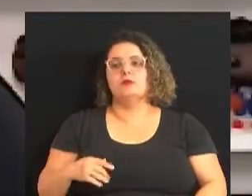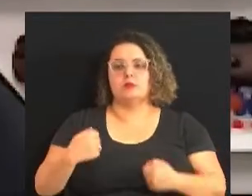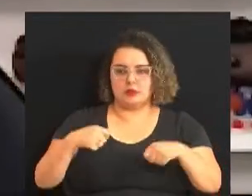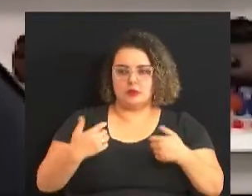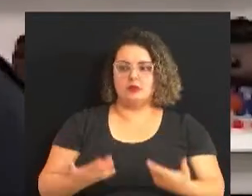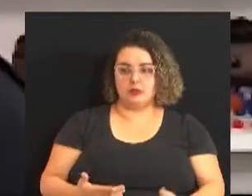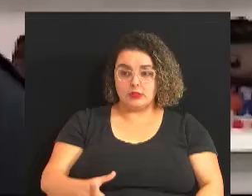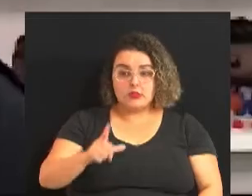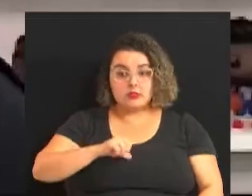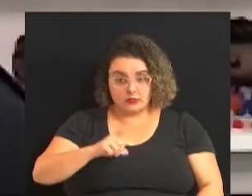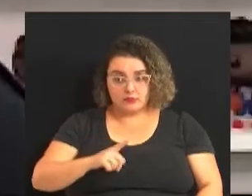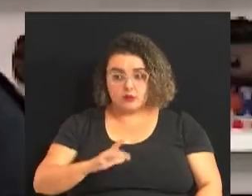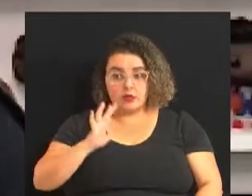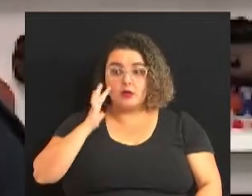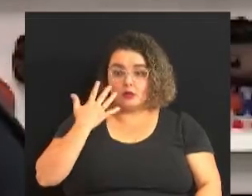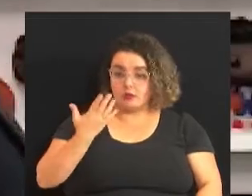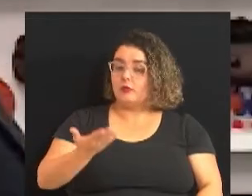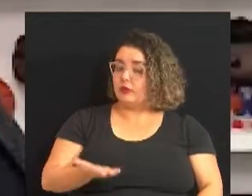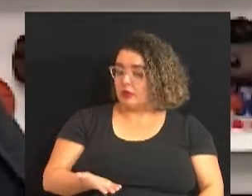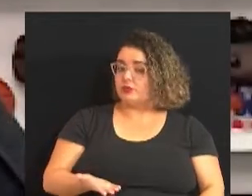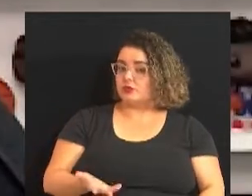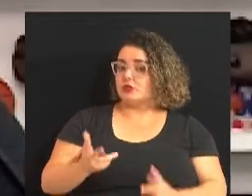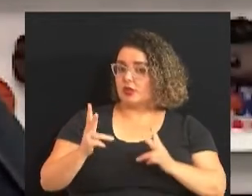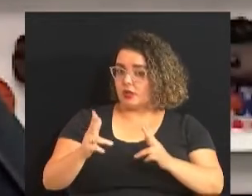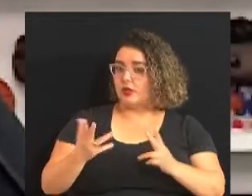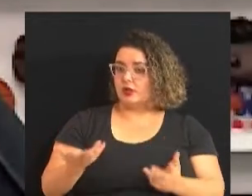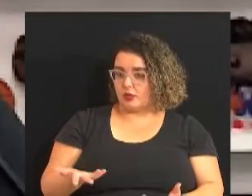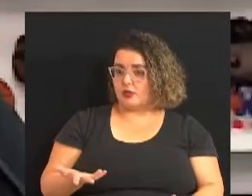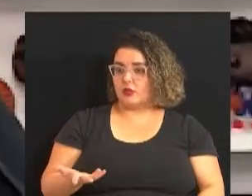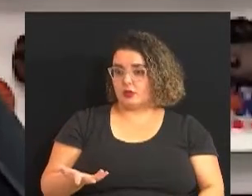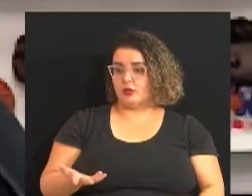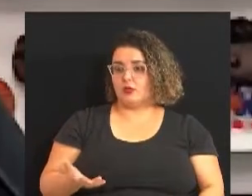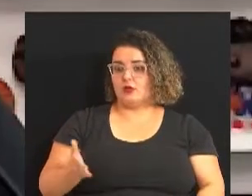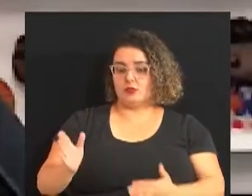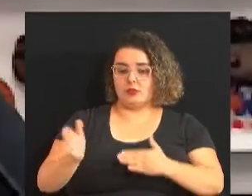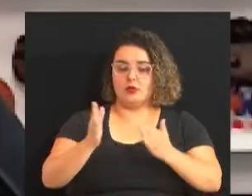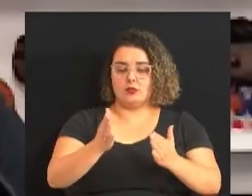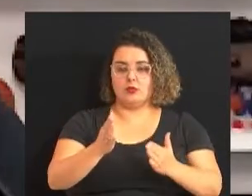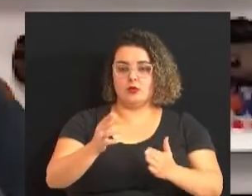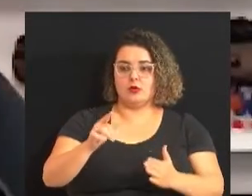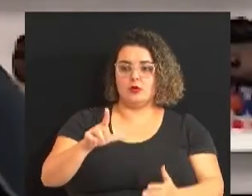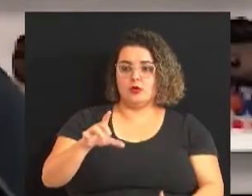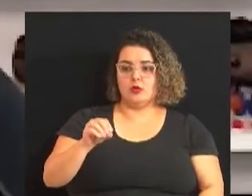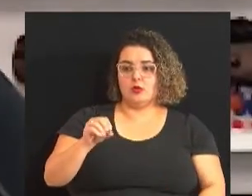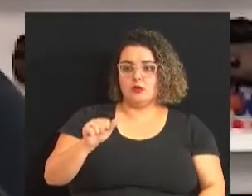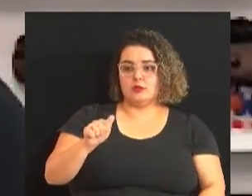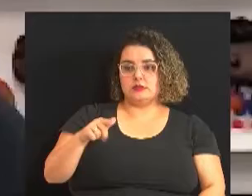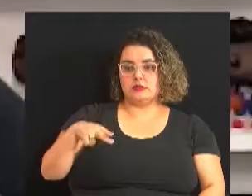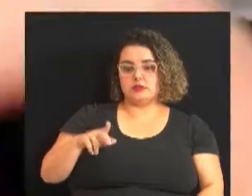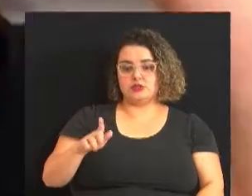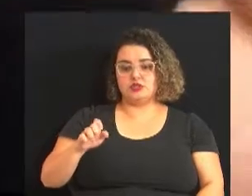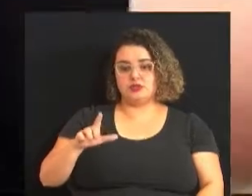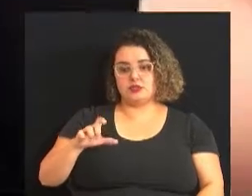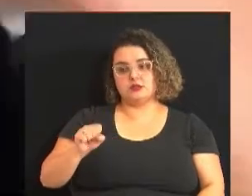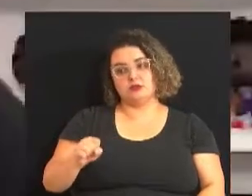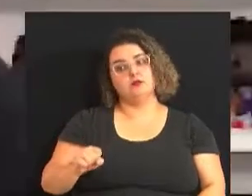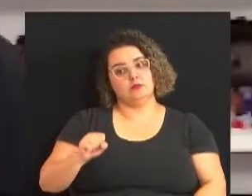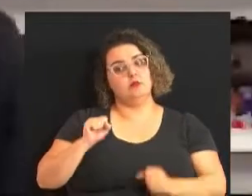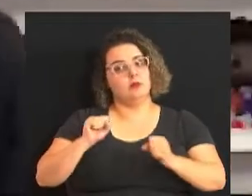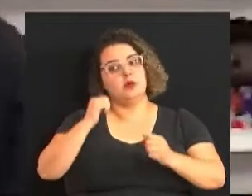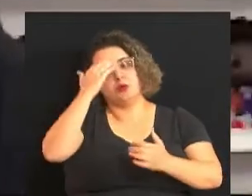teve, acho que isso vai ser o norte do Los Angeles Lakers para essa temporada. Dá para você confiar sim, eu acho